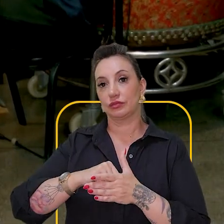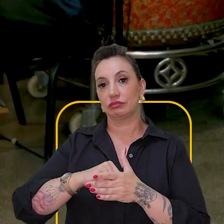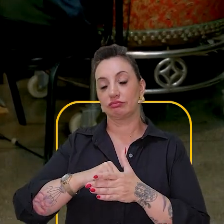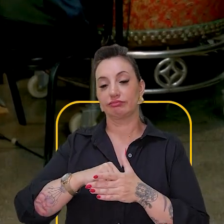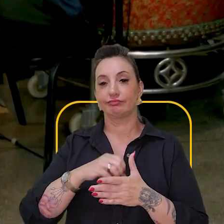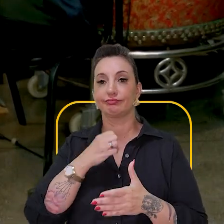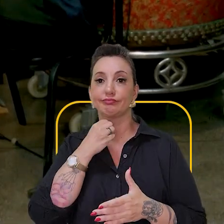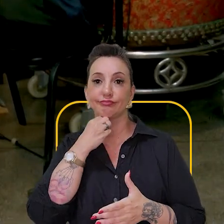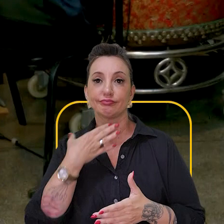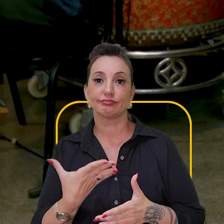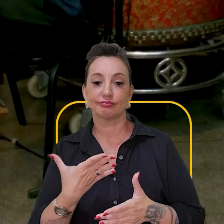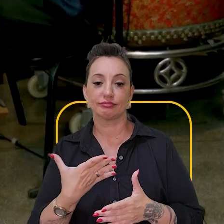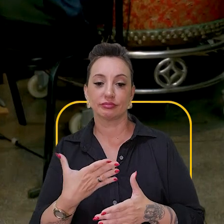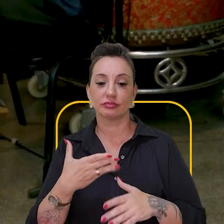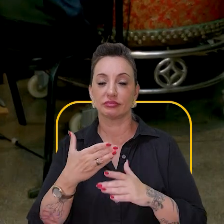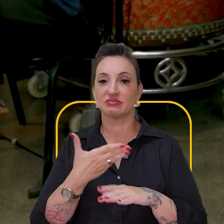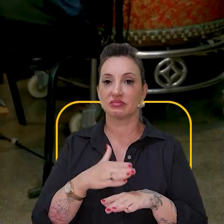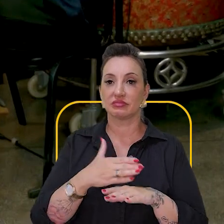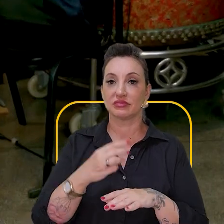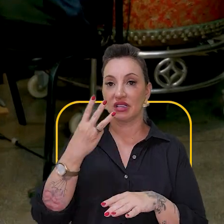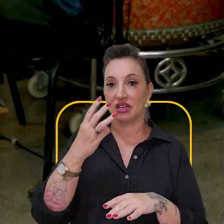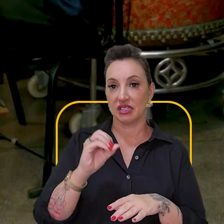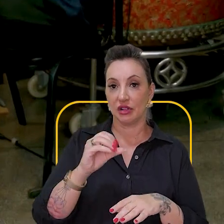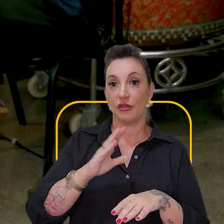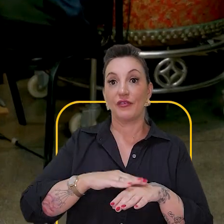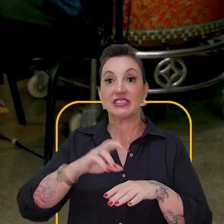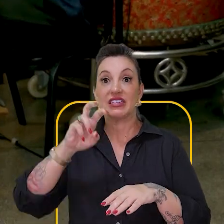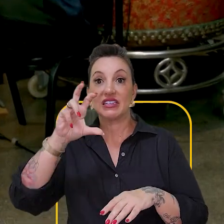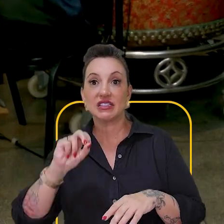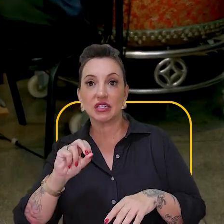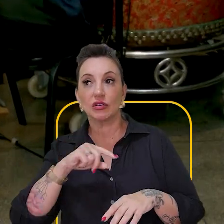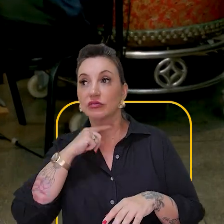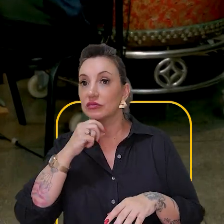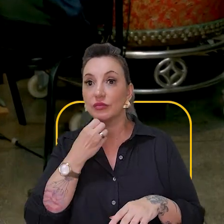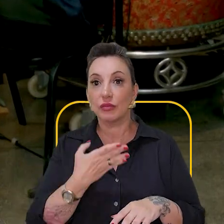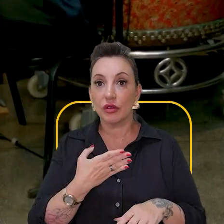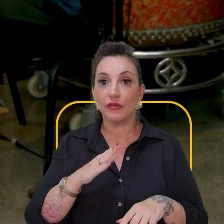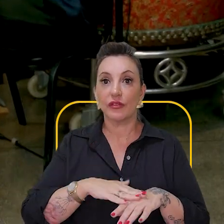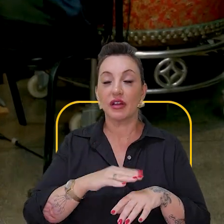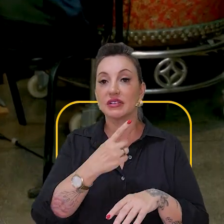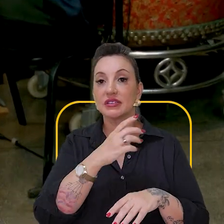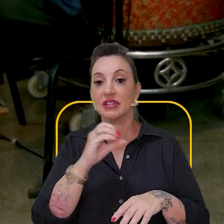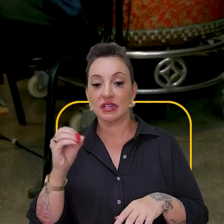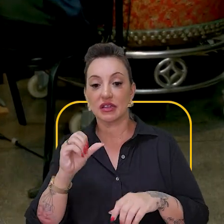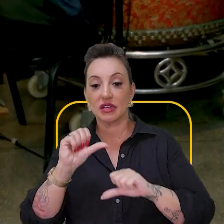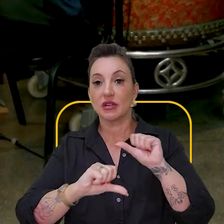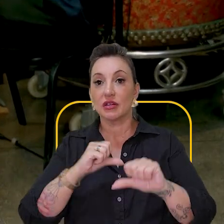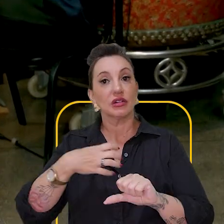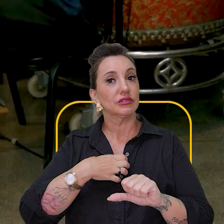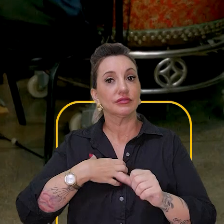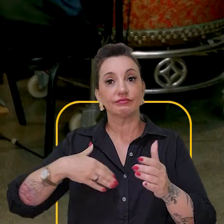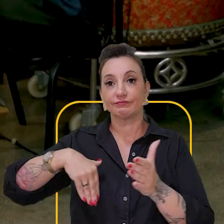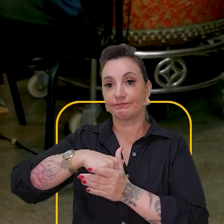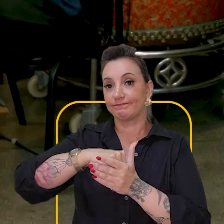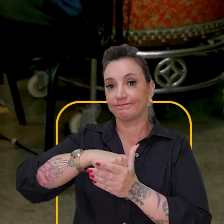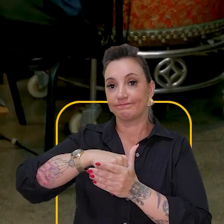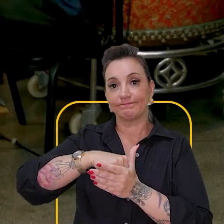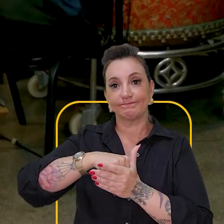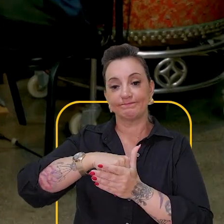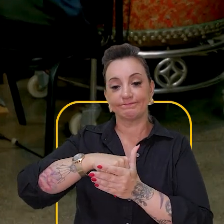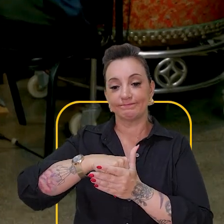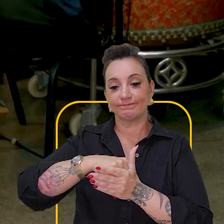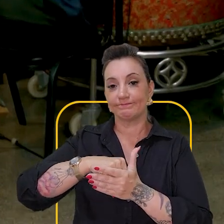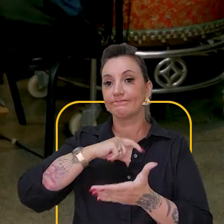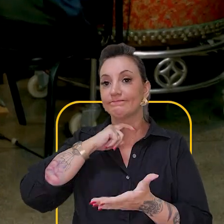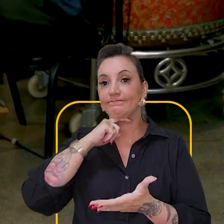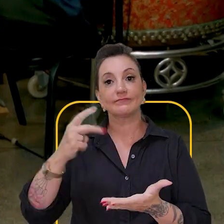circular não está bom eu tô treinando 30 vou fazer 50 ainda não tá bom vou fazer 100 Cara você não mudou o jeito de chutar